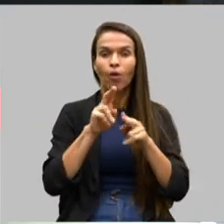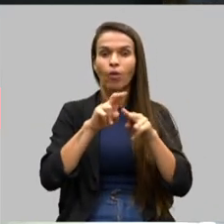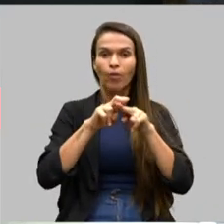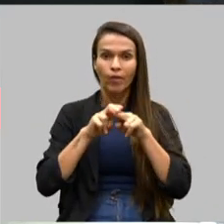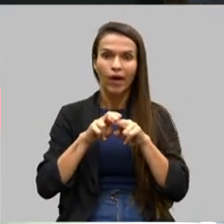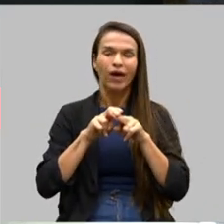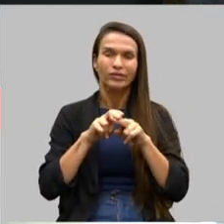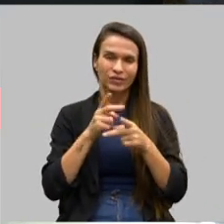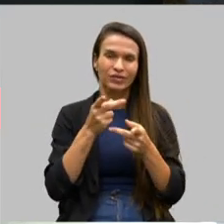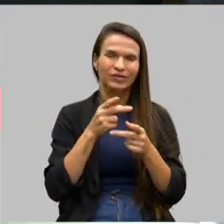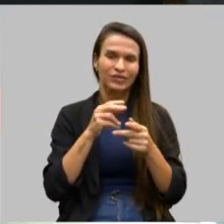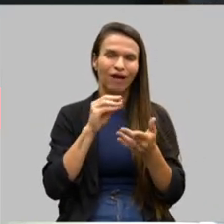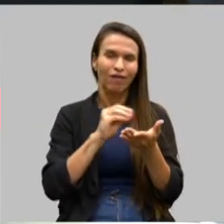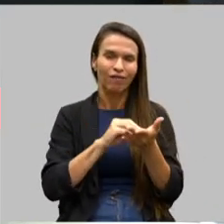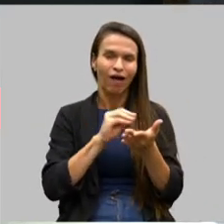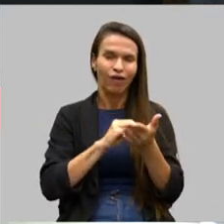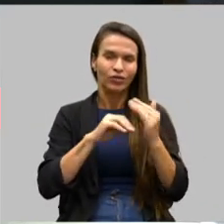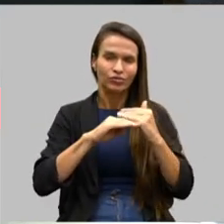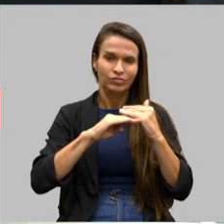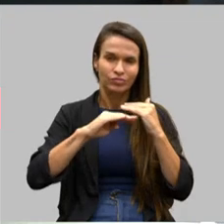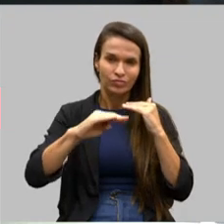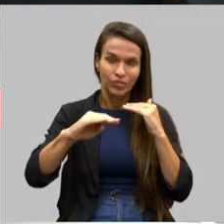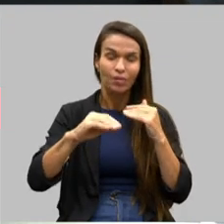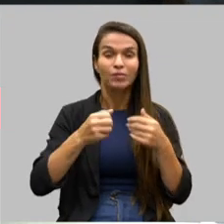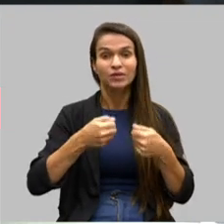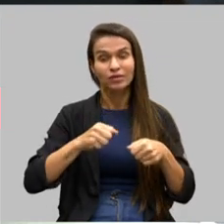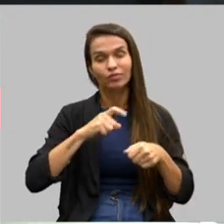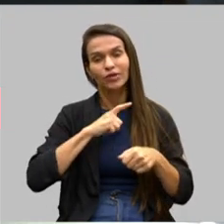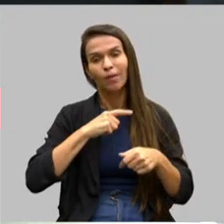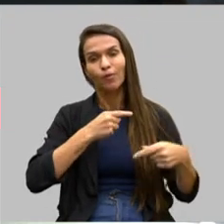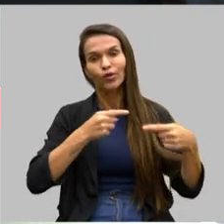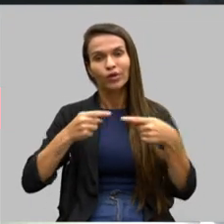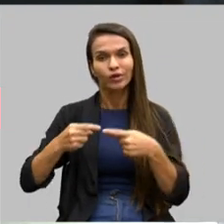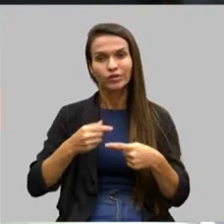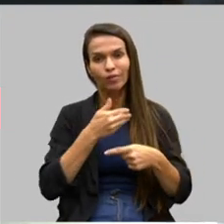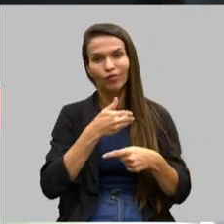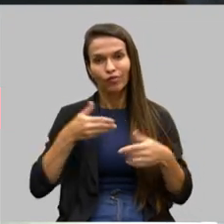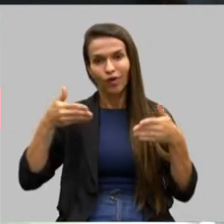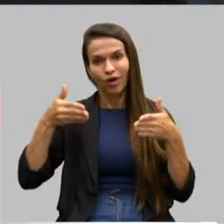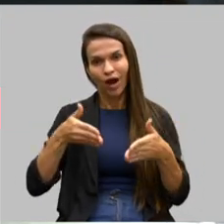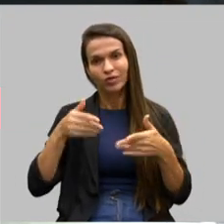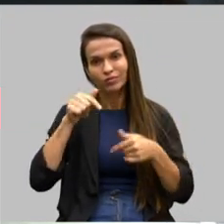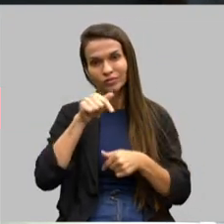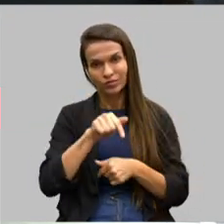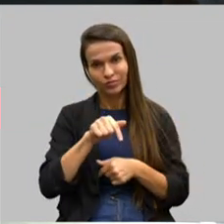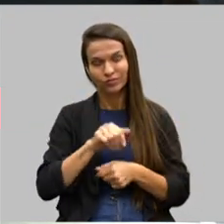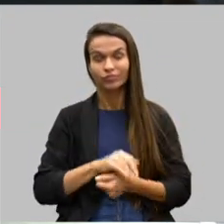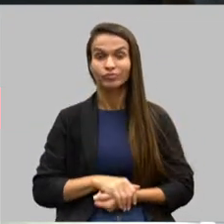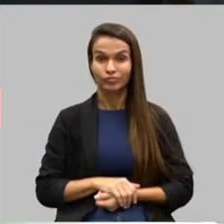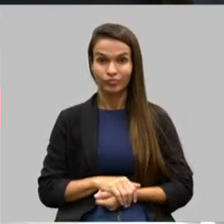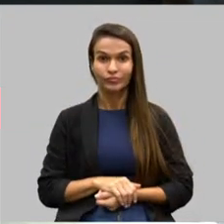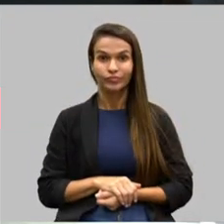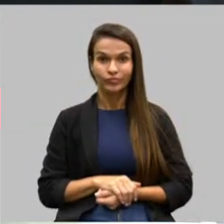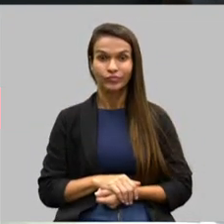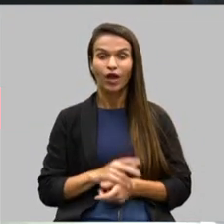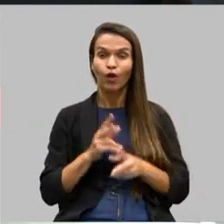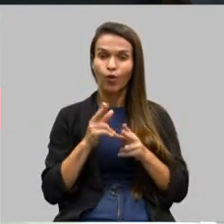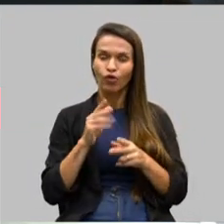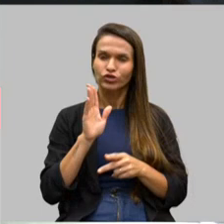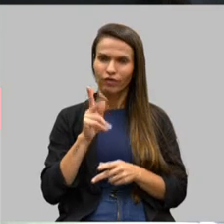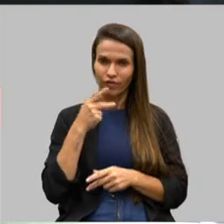ter políticas públicas para trabalhar isso. Né? Porque, senão, a gente fica, como foi mencionado